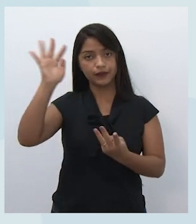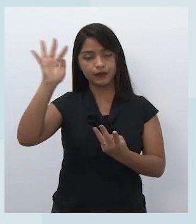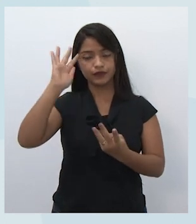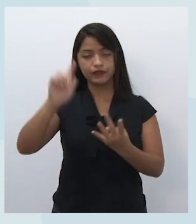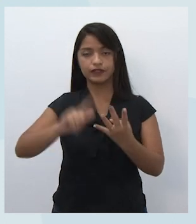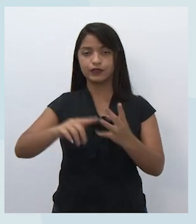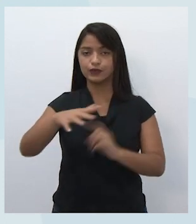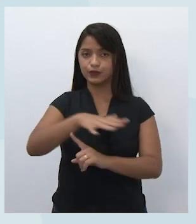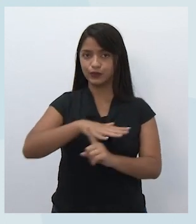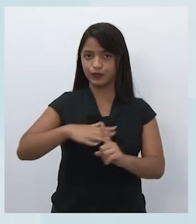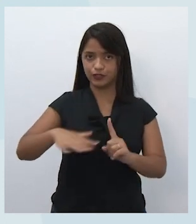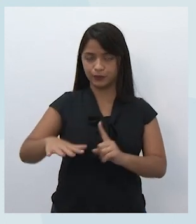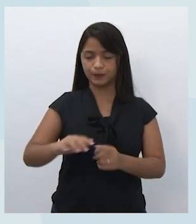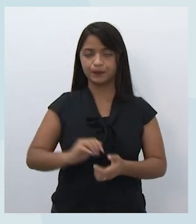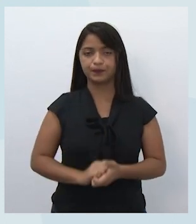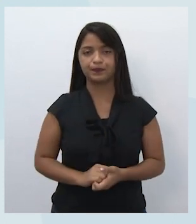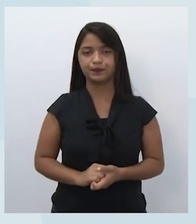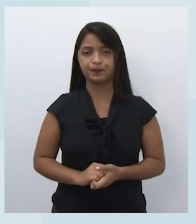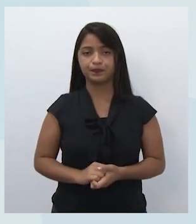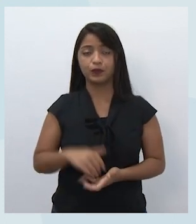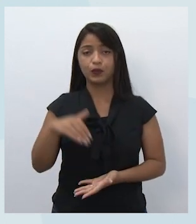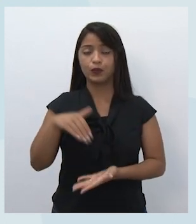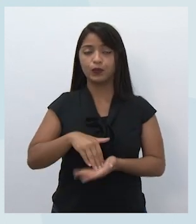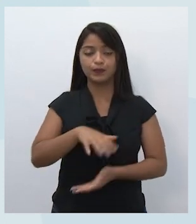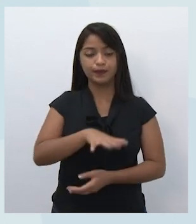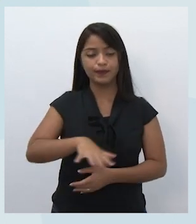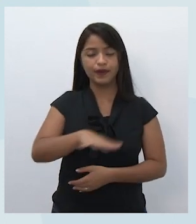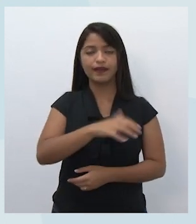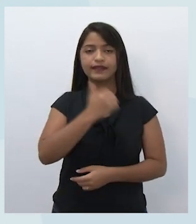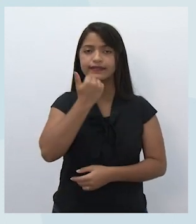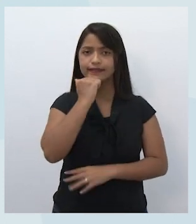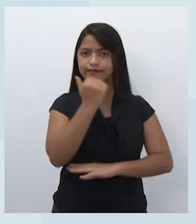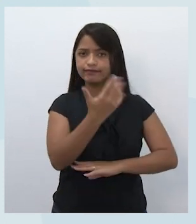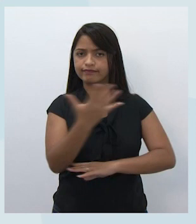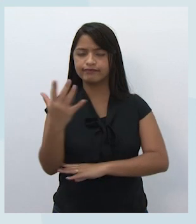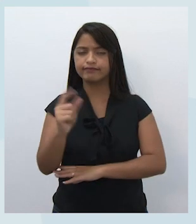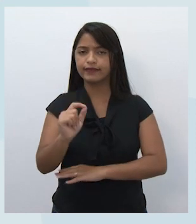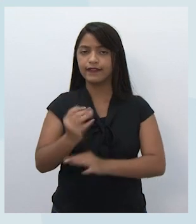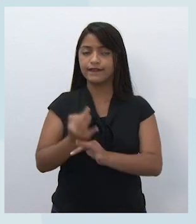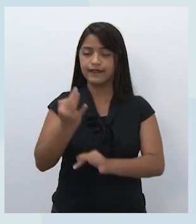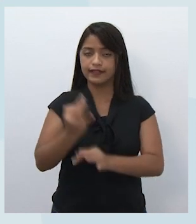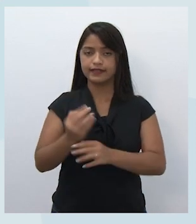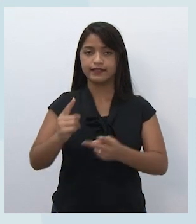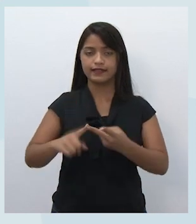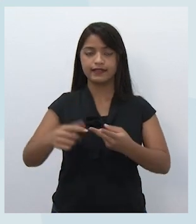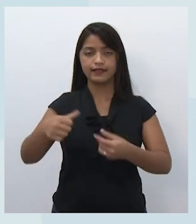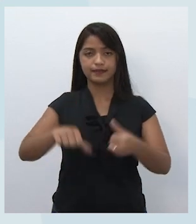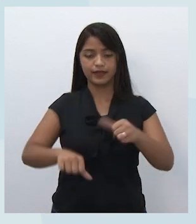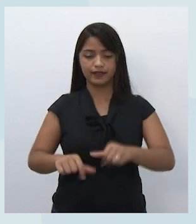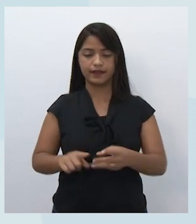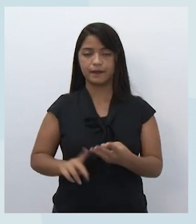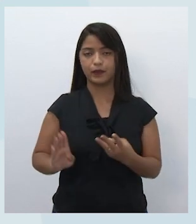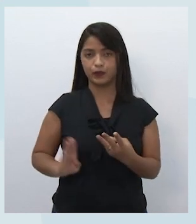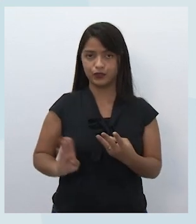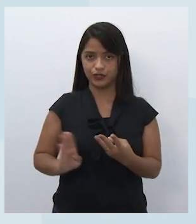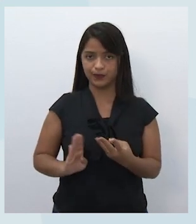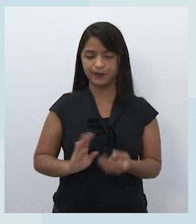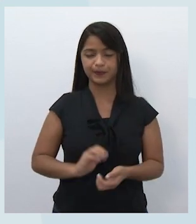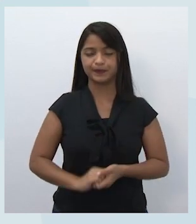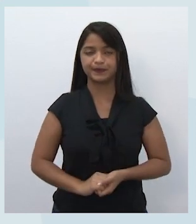sociologia. E na área de ciências da natureza, composta pelos componentes de física, química e biologia.